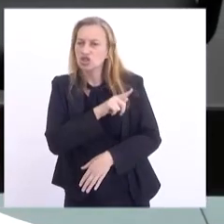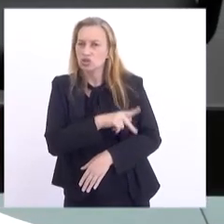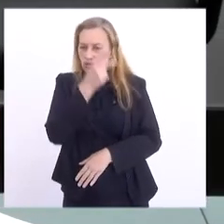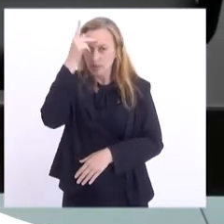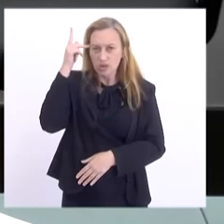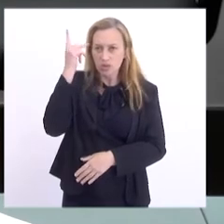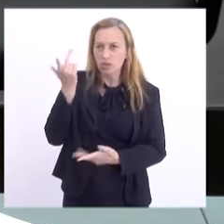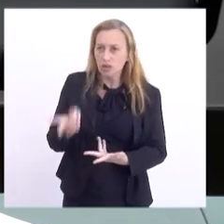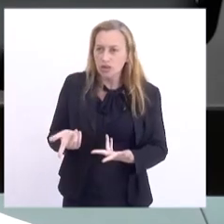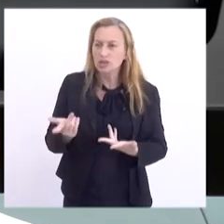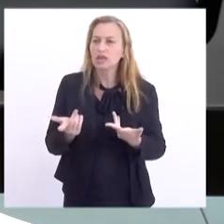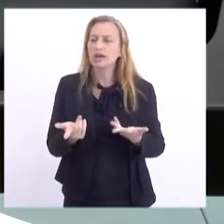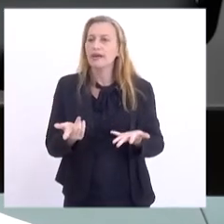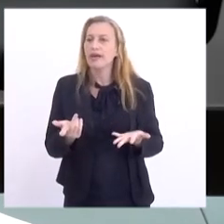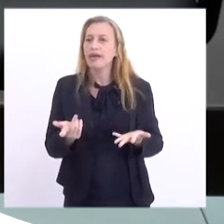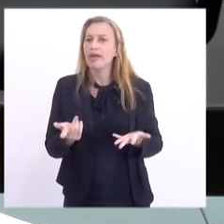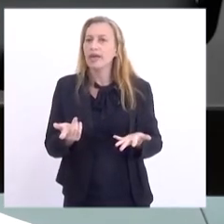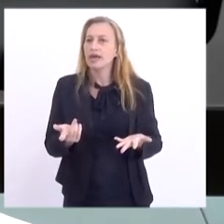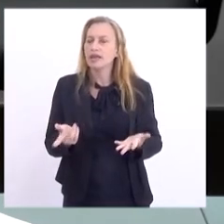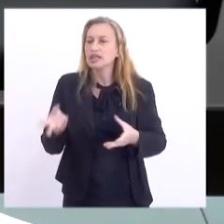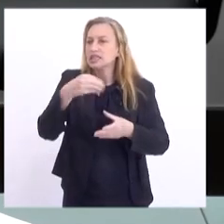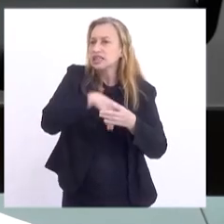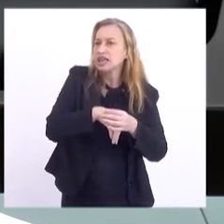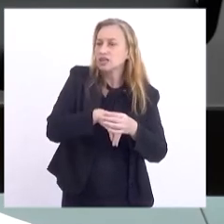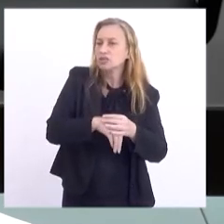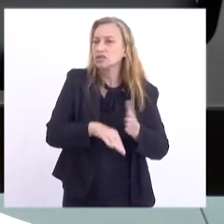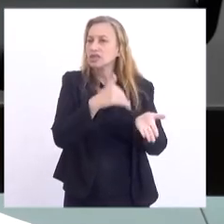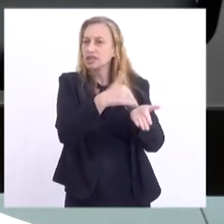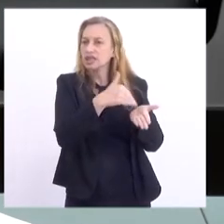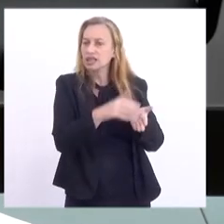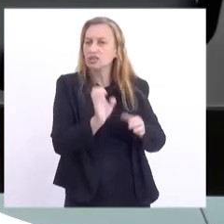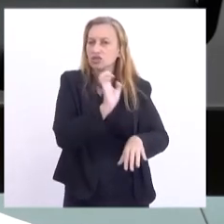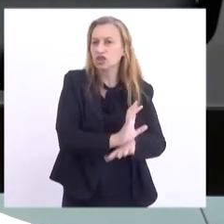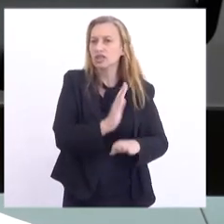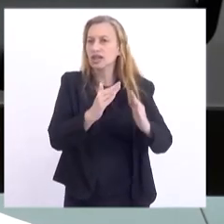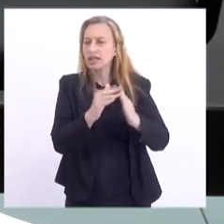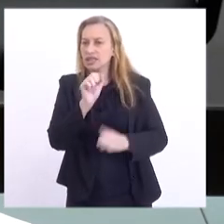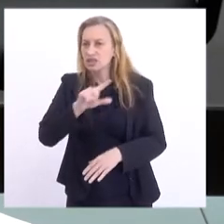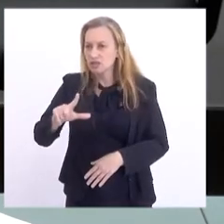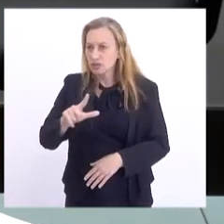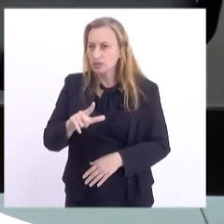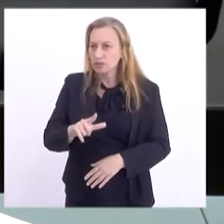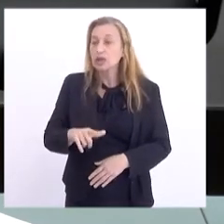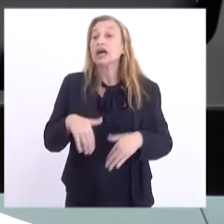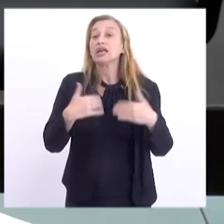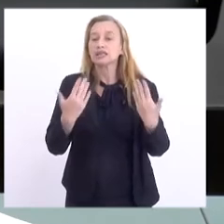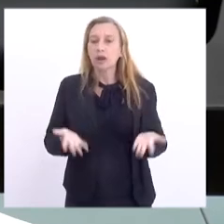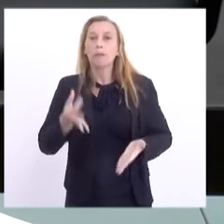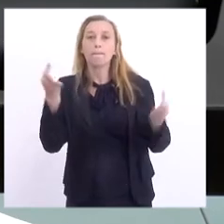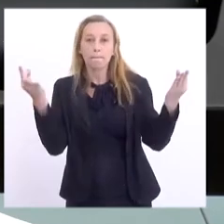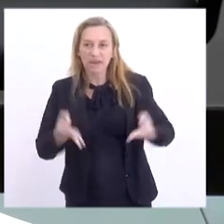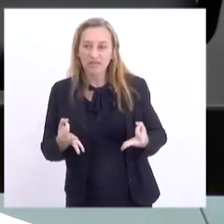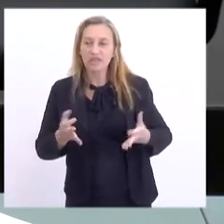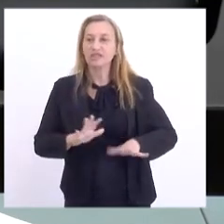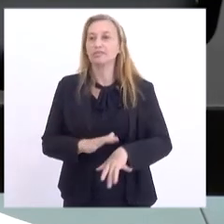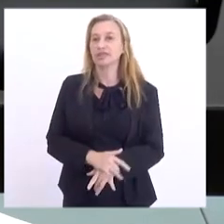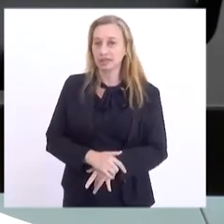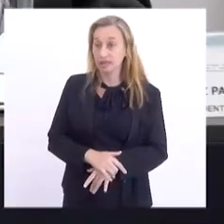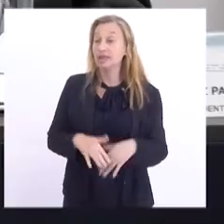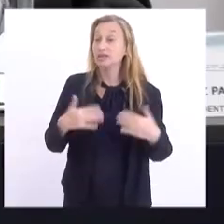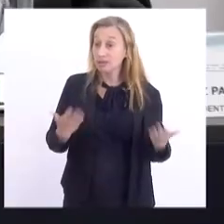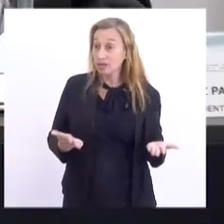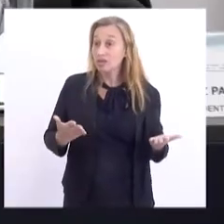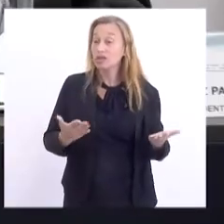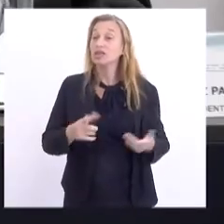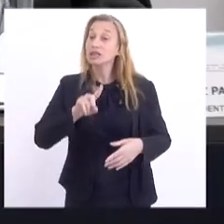pessoas está dentro da Secretaria de Estado da casa civil então perfeitamente é